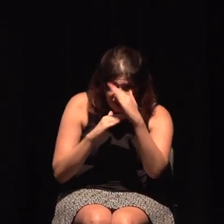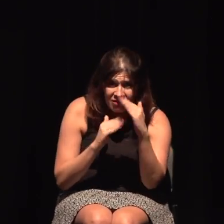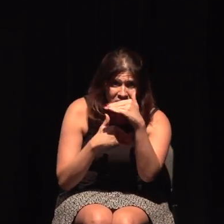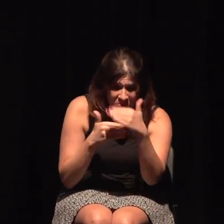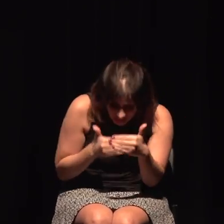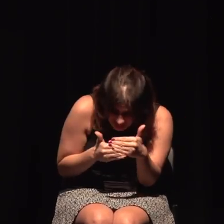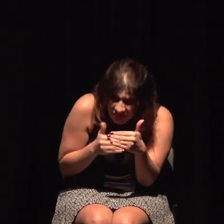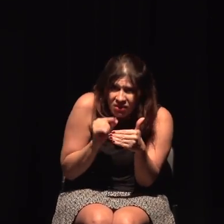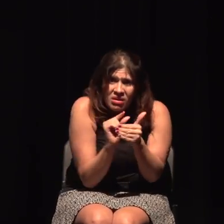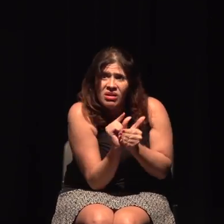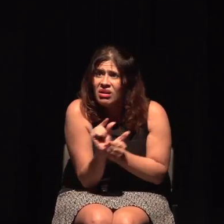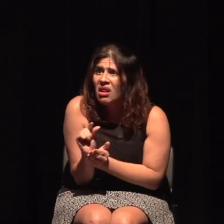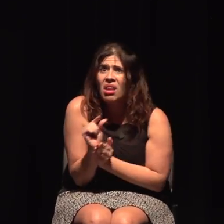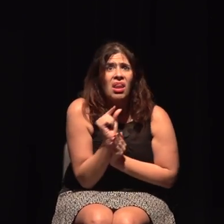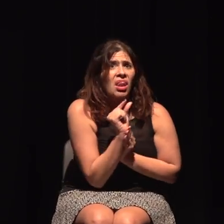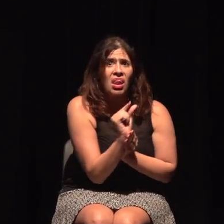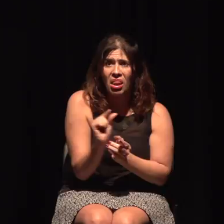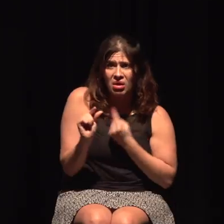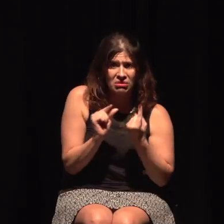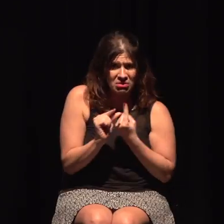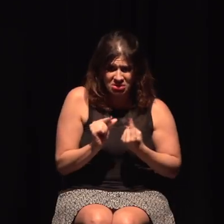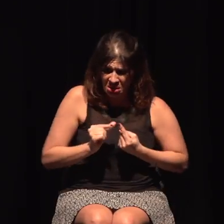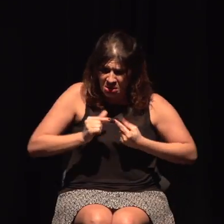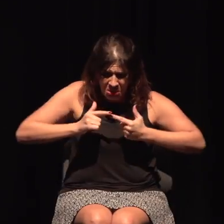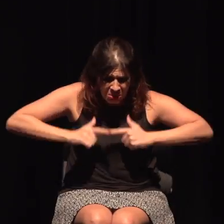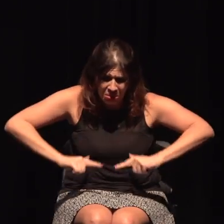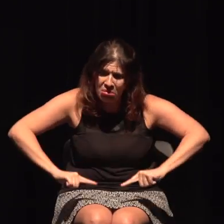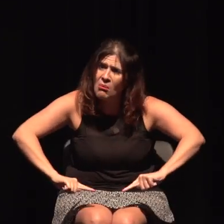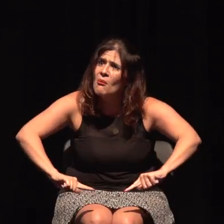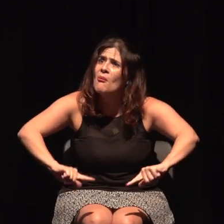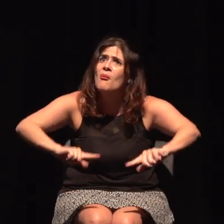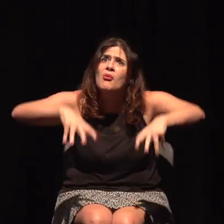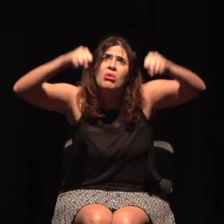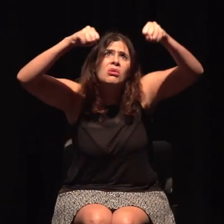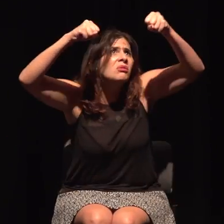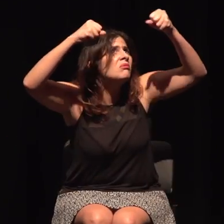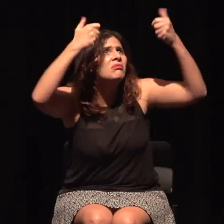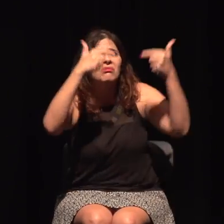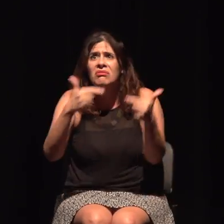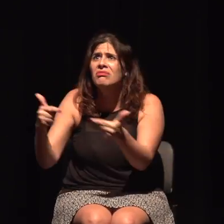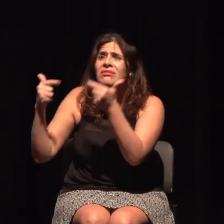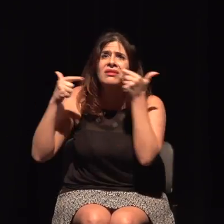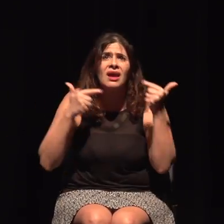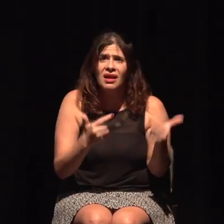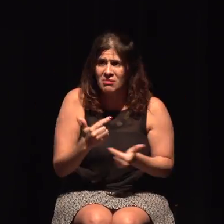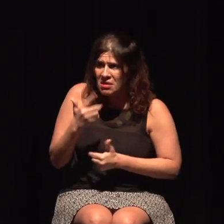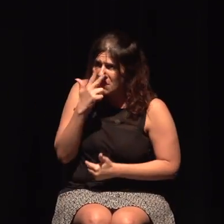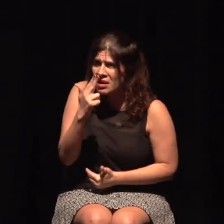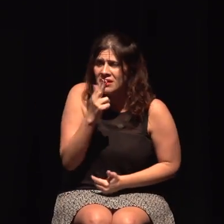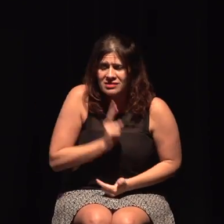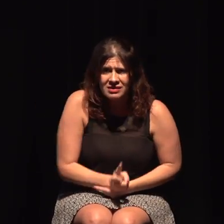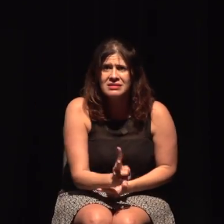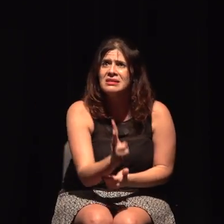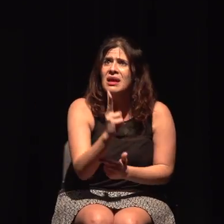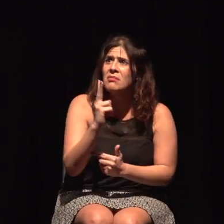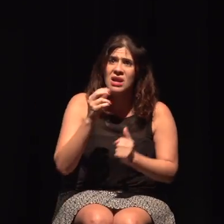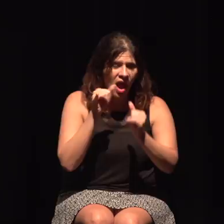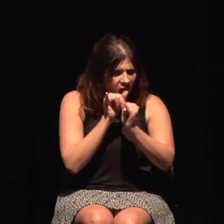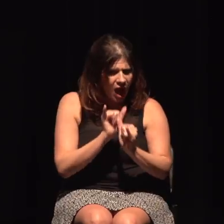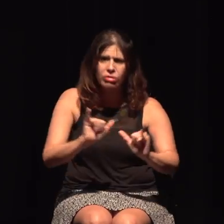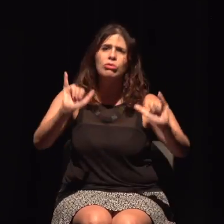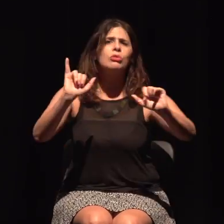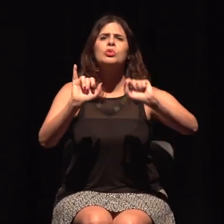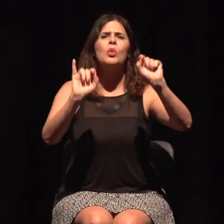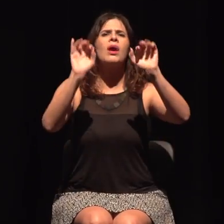dança macabra dentro desse cubo vibracional, terra incógnita, paralelepípedo de luz. Parece sempre, enquanto nela me